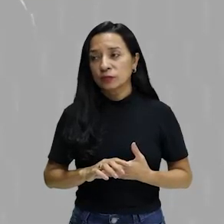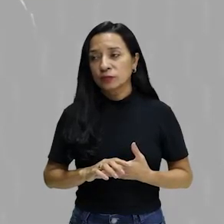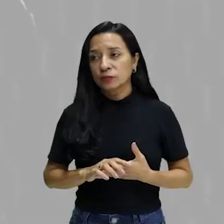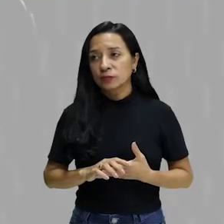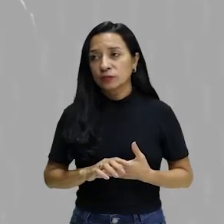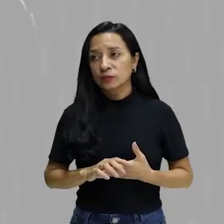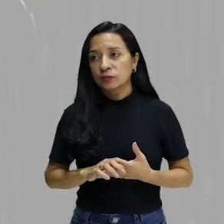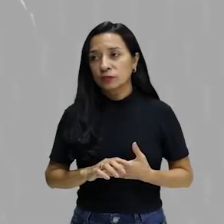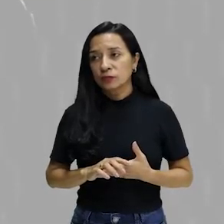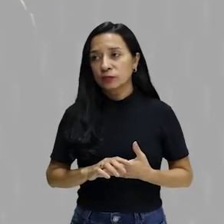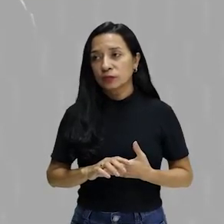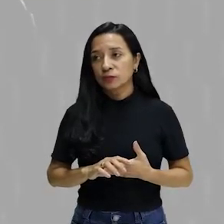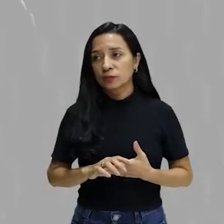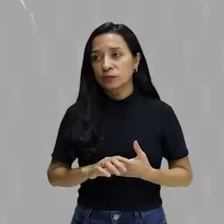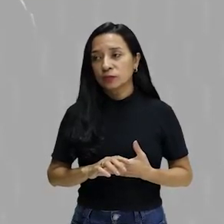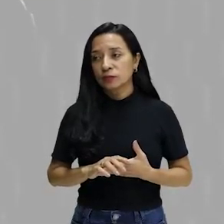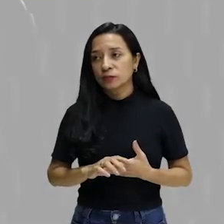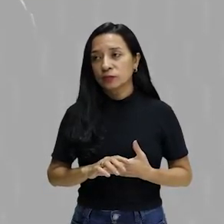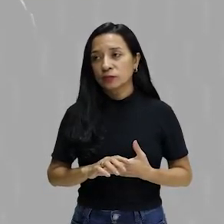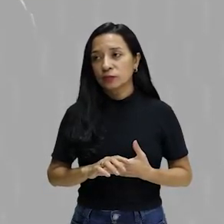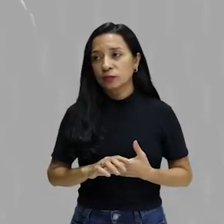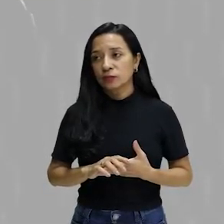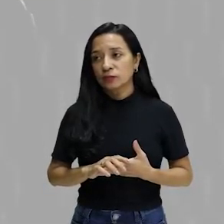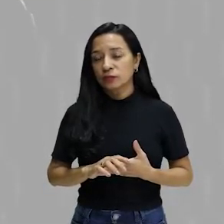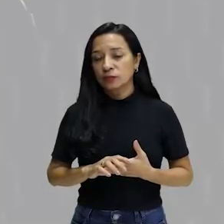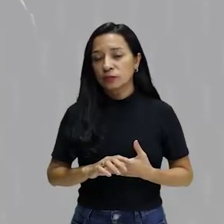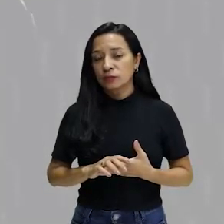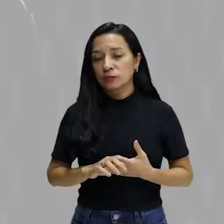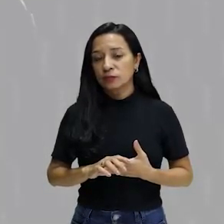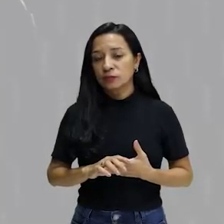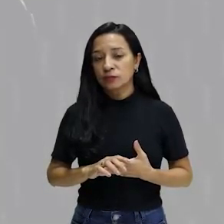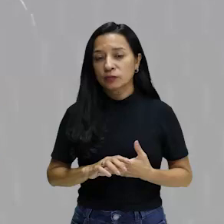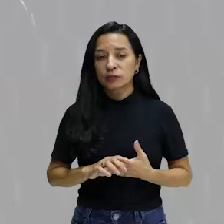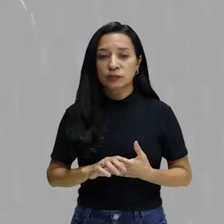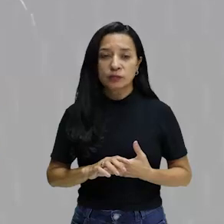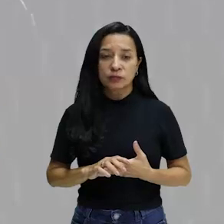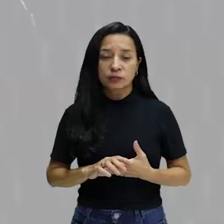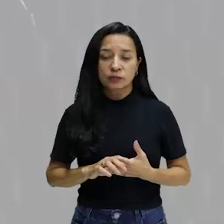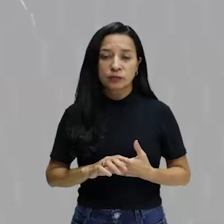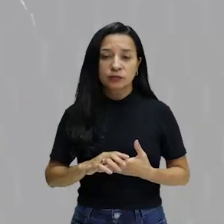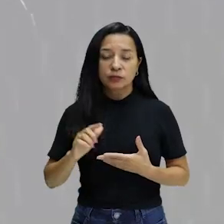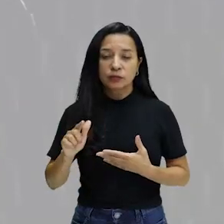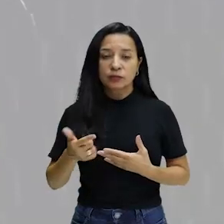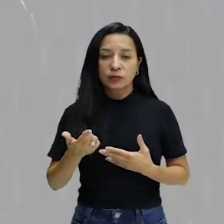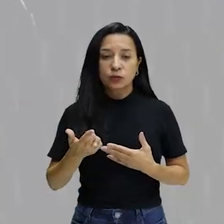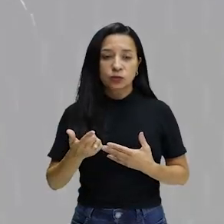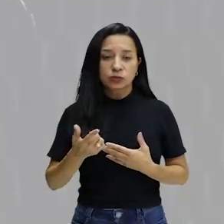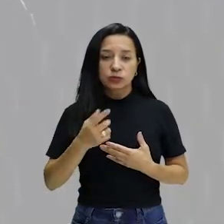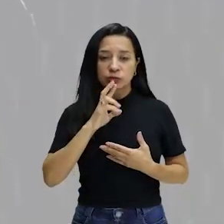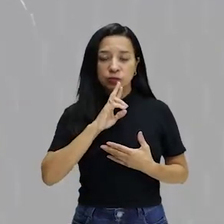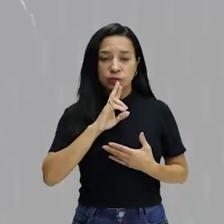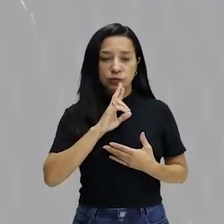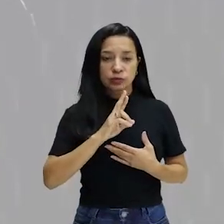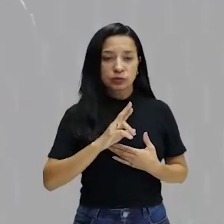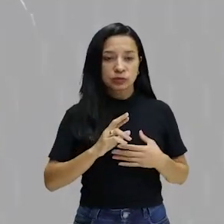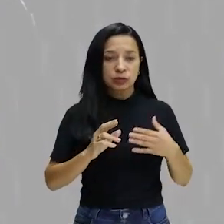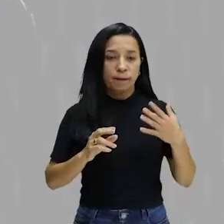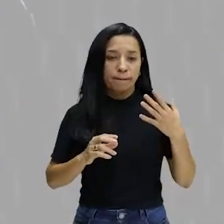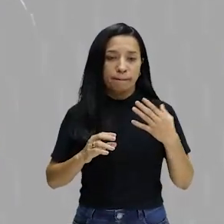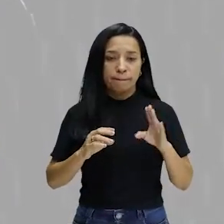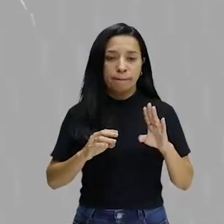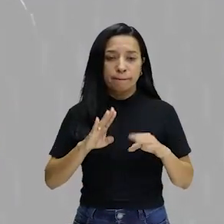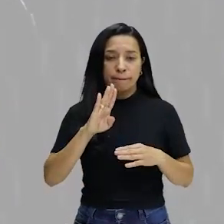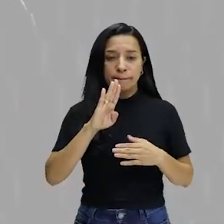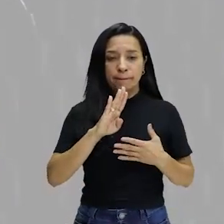folha, tá? Principalmente nas folhas, e a sua função é realizar a transpiração. Vamos ver as outras alternativas para ver o que tem de